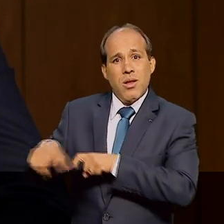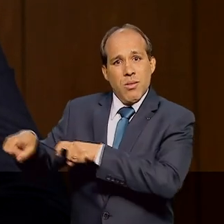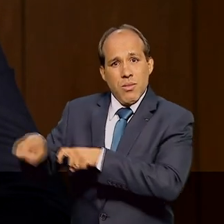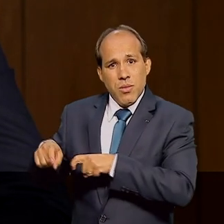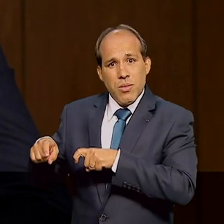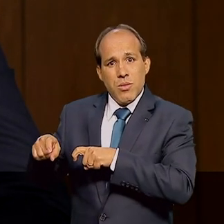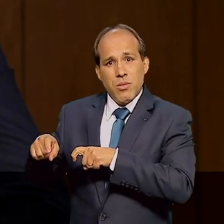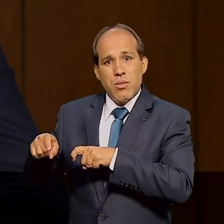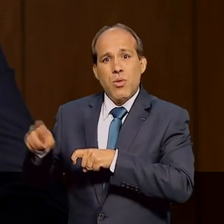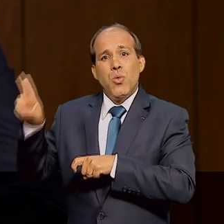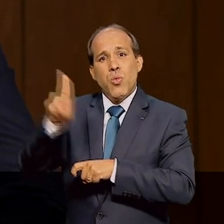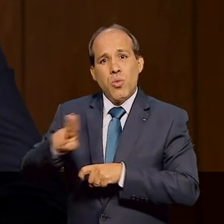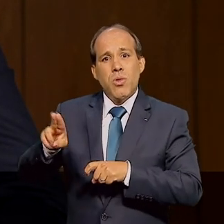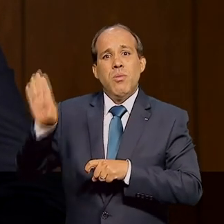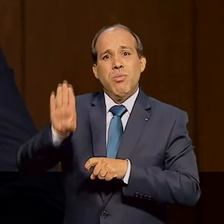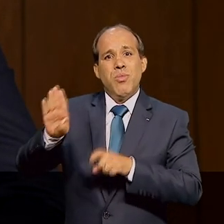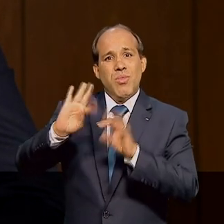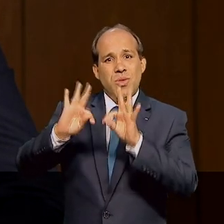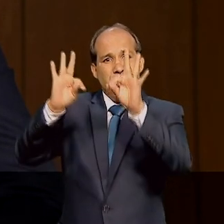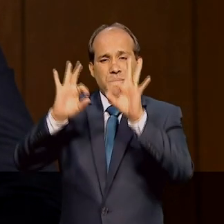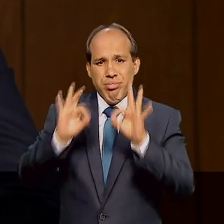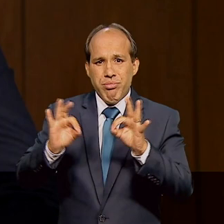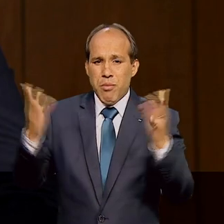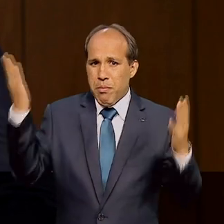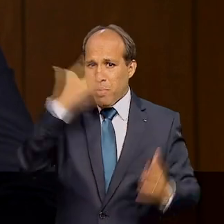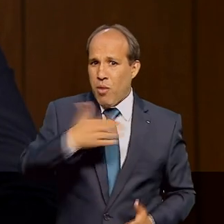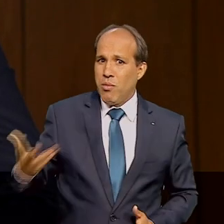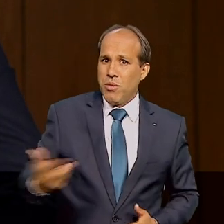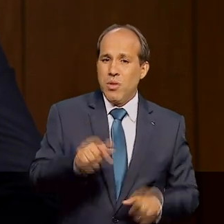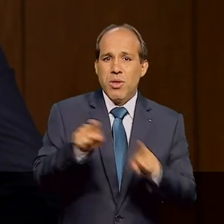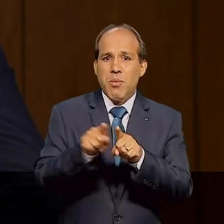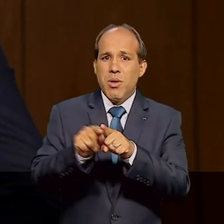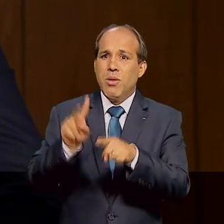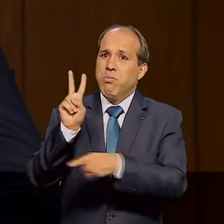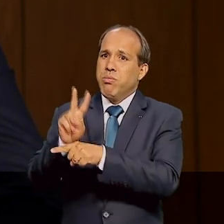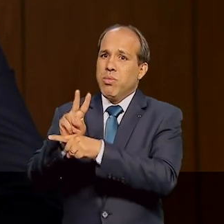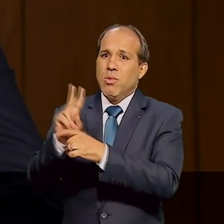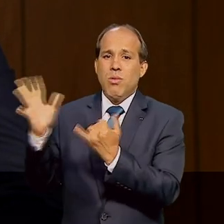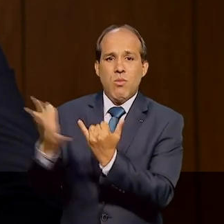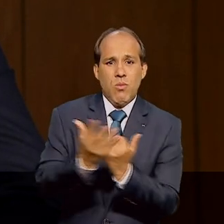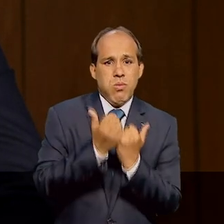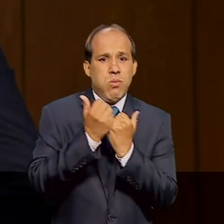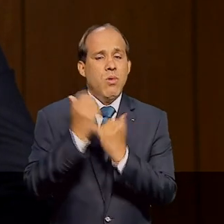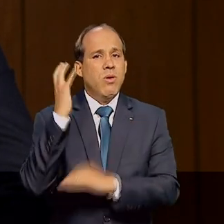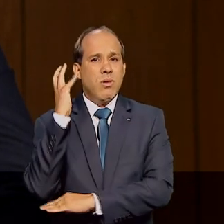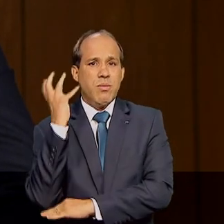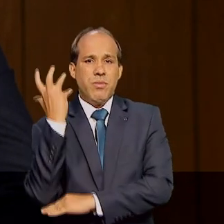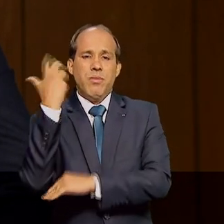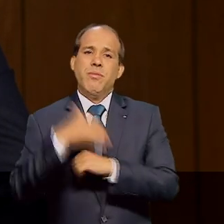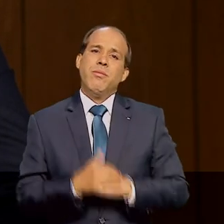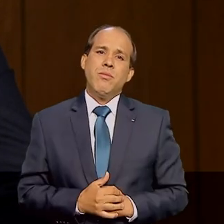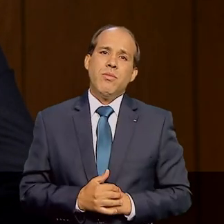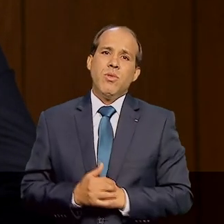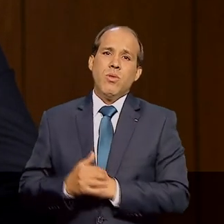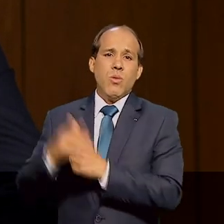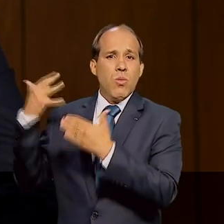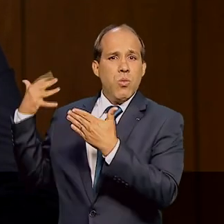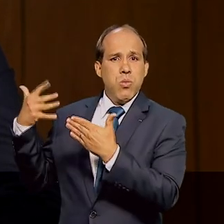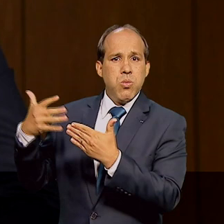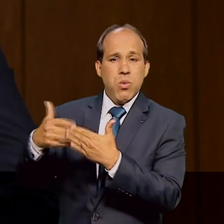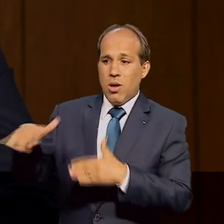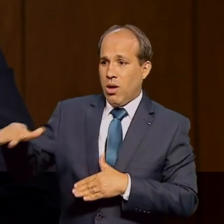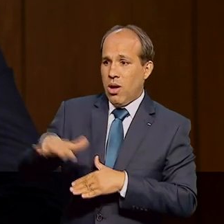Esteio em uma agricultura baseada na biotecnologia de comprovada eficiência e também na preservação do nosso patrimônio ambiental